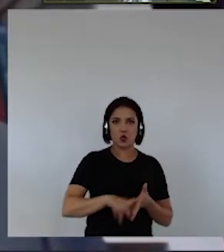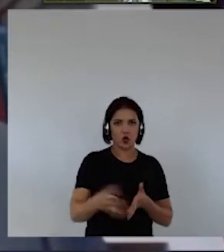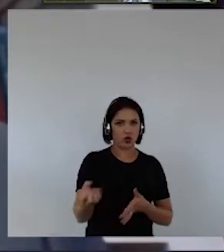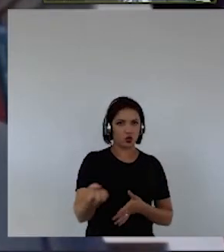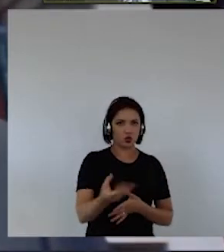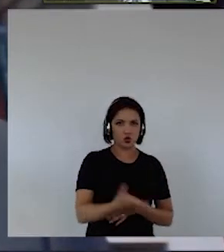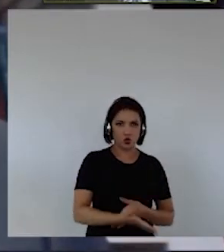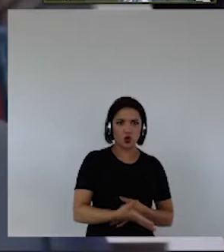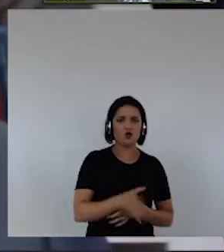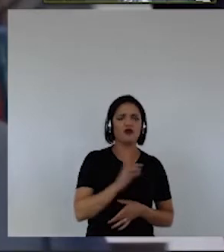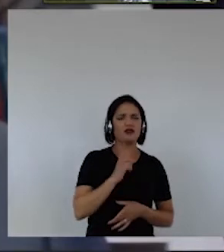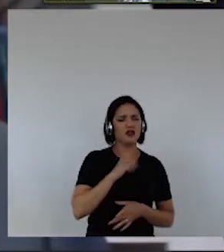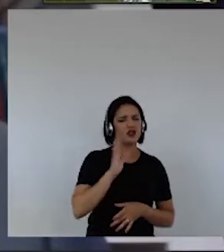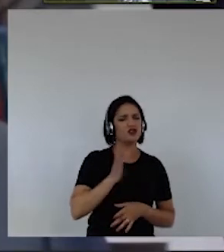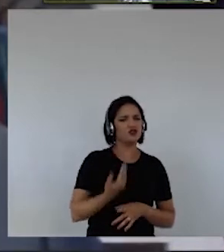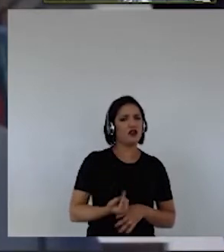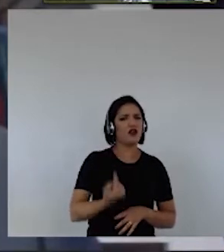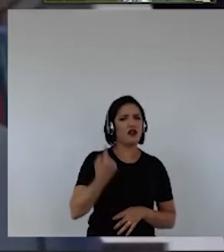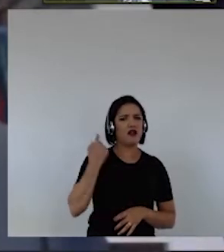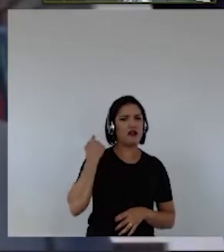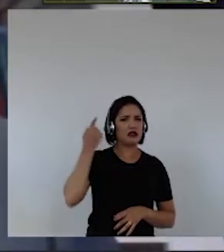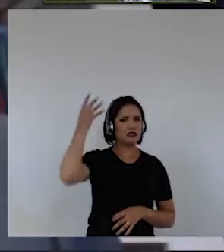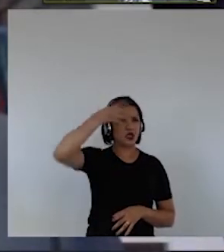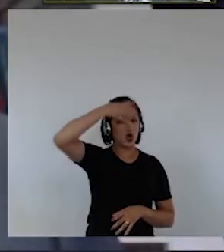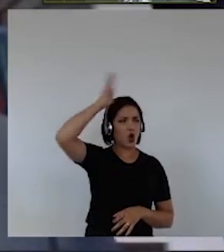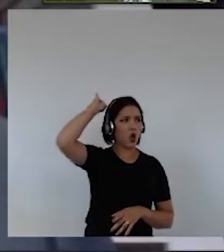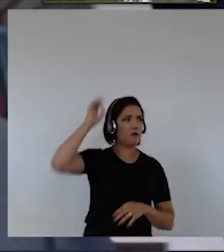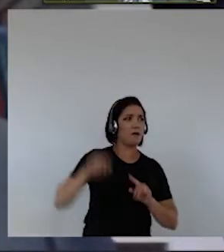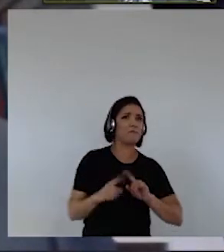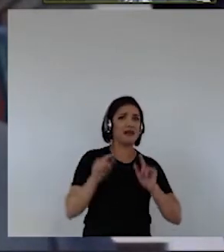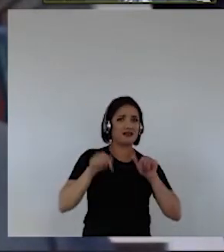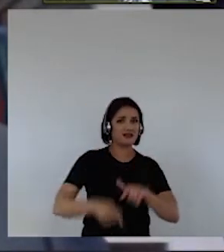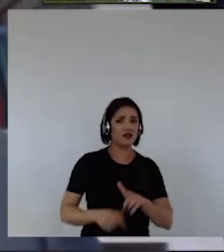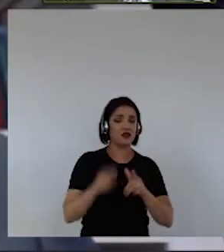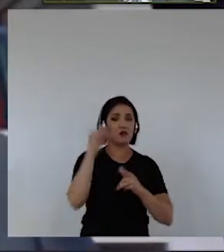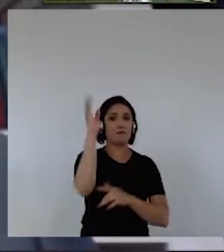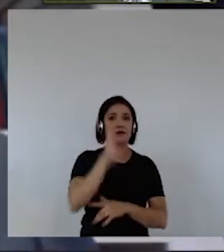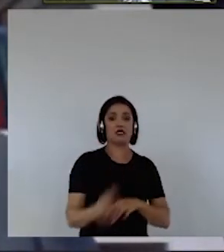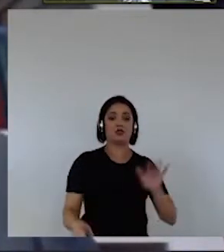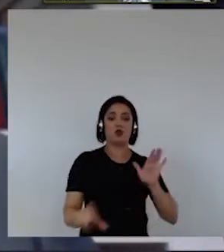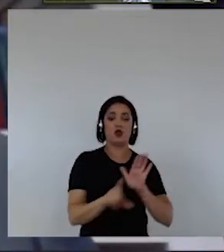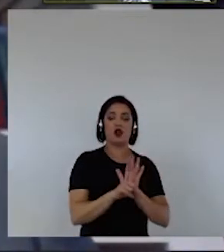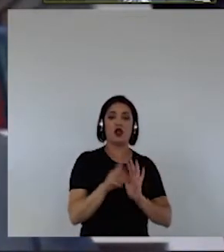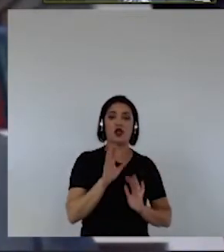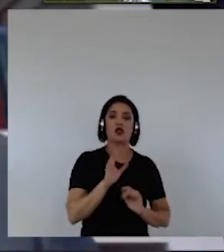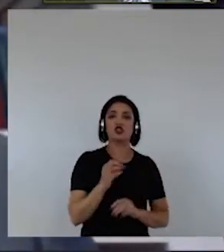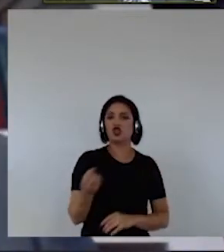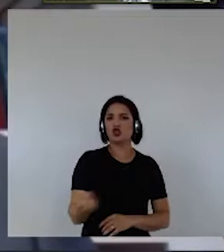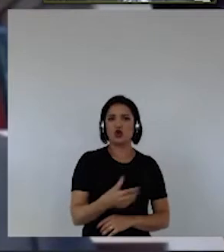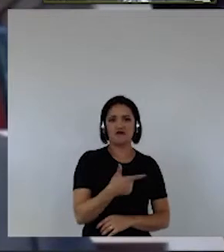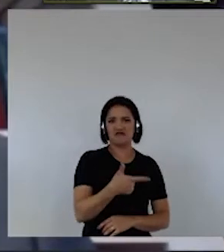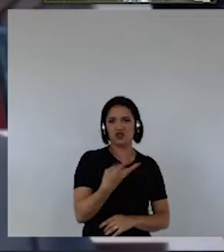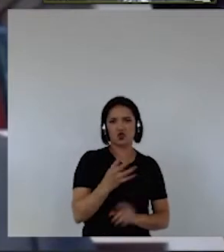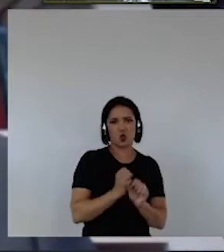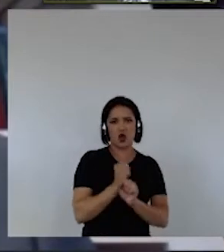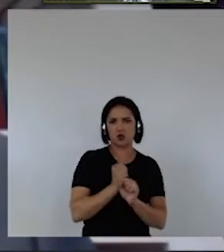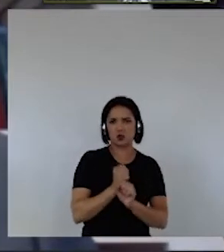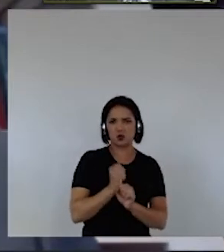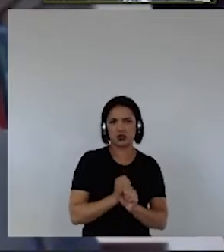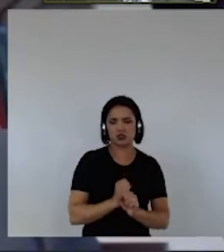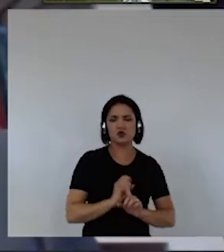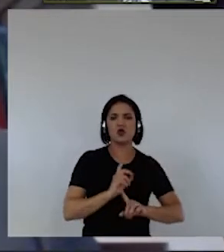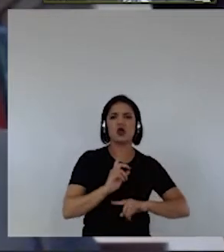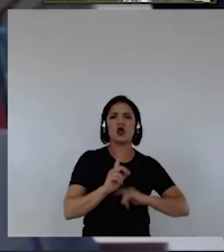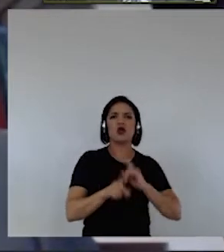existia a arbitragem até no direito romano, mas no Brasil a lei tem 24 anos, houve a declaração de